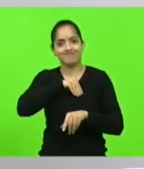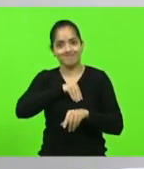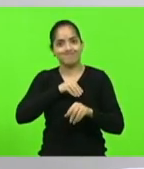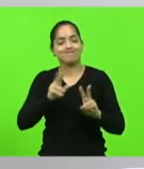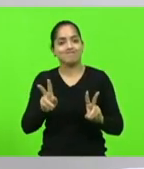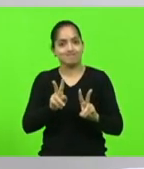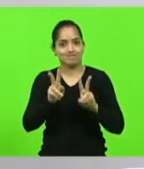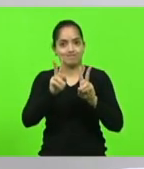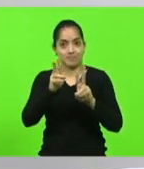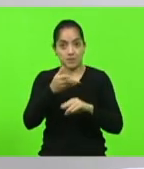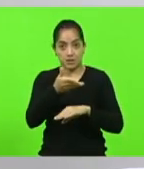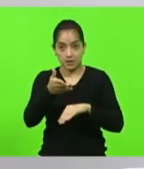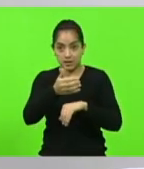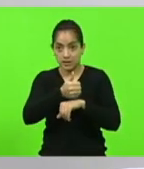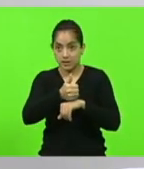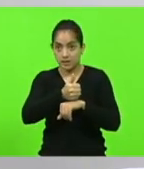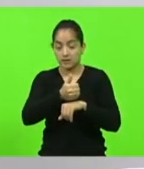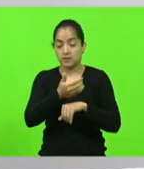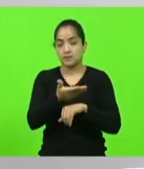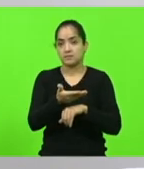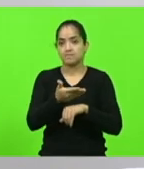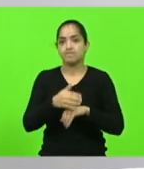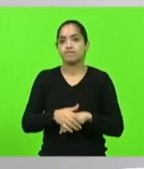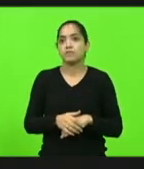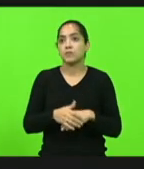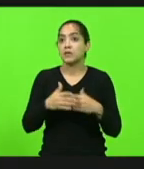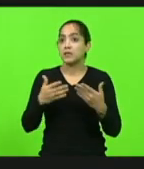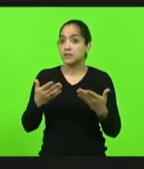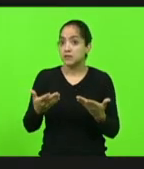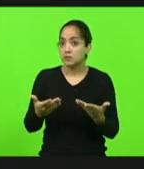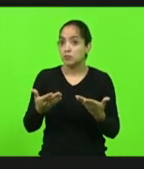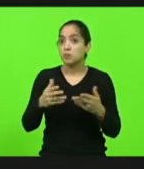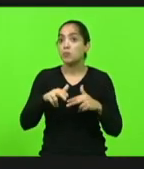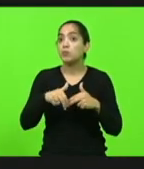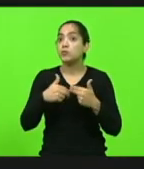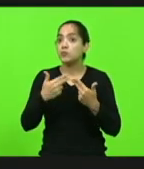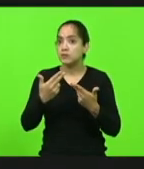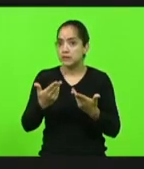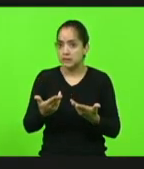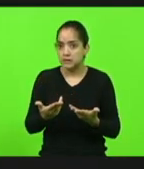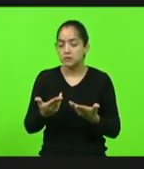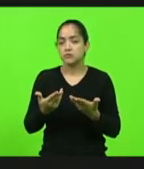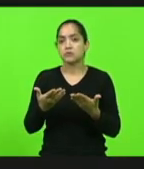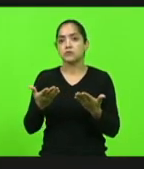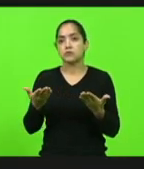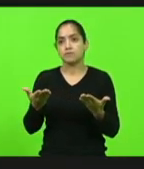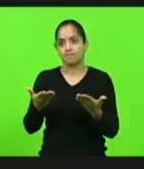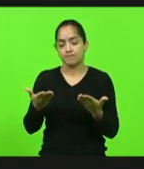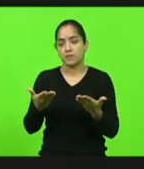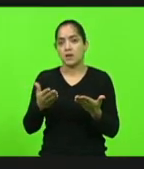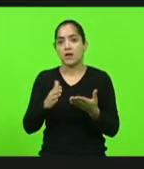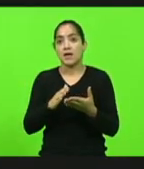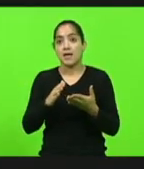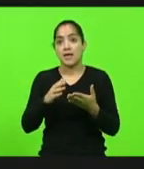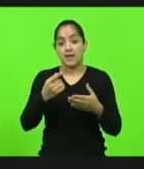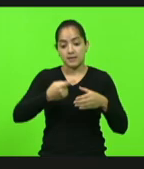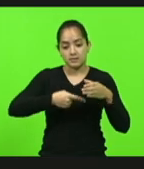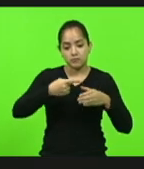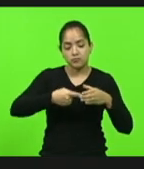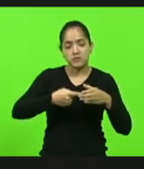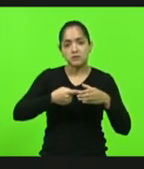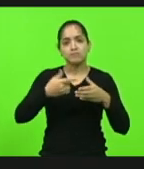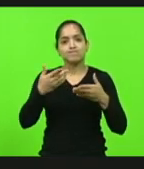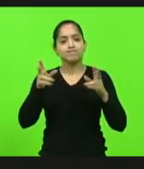desses profissionais então achamos por bem que poderíamos levar a essa comissão uma